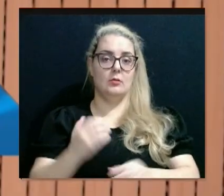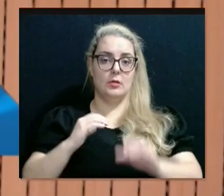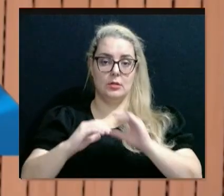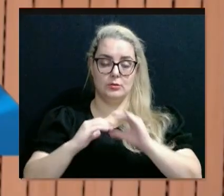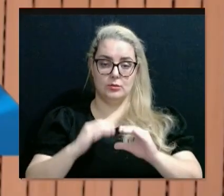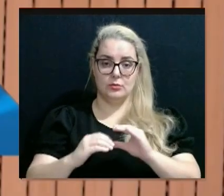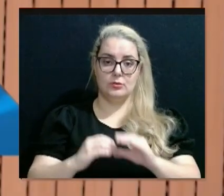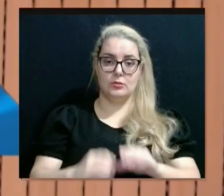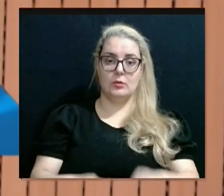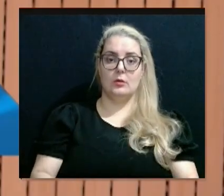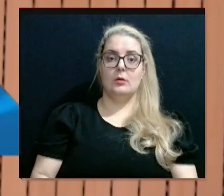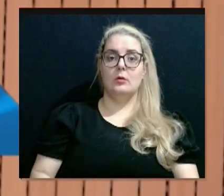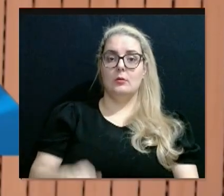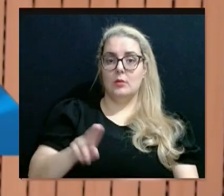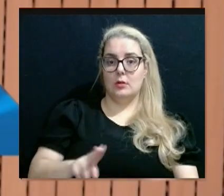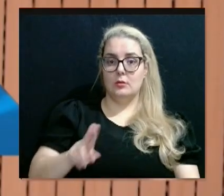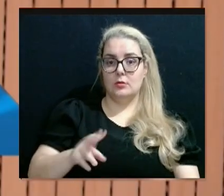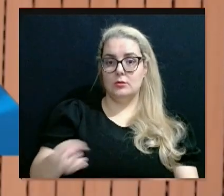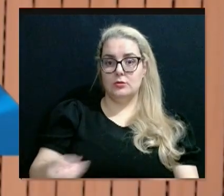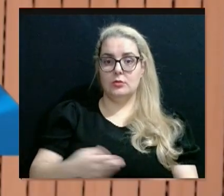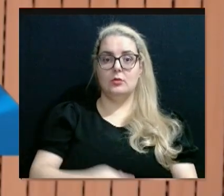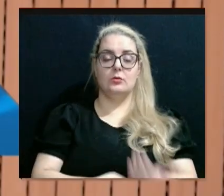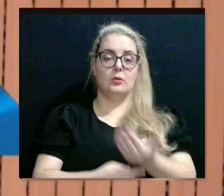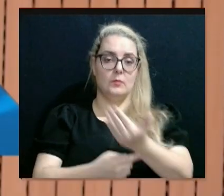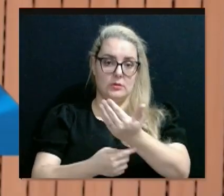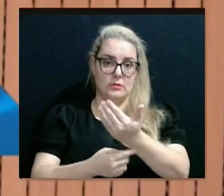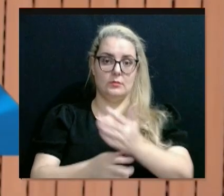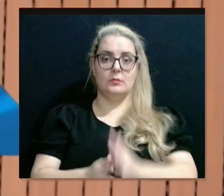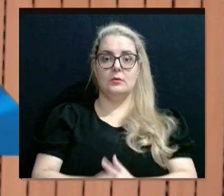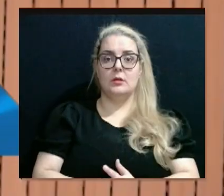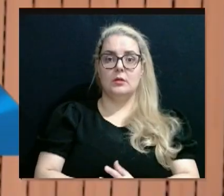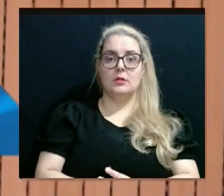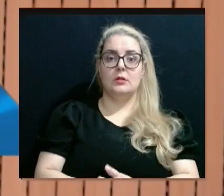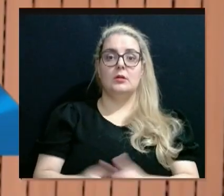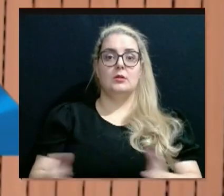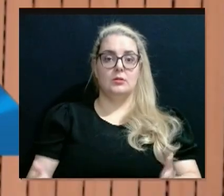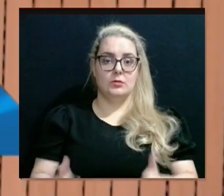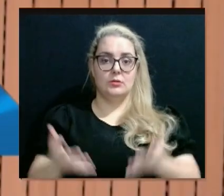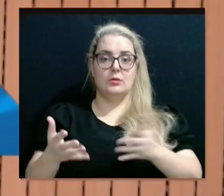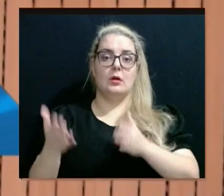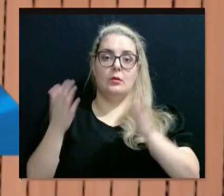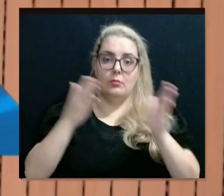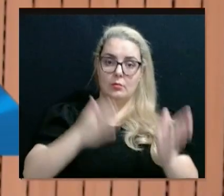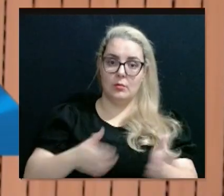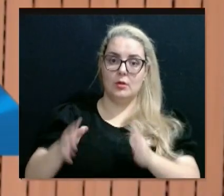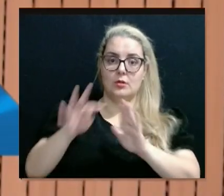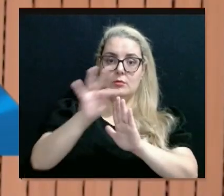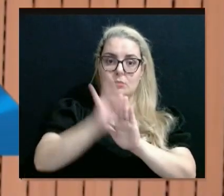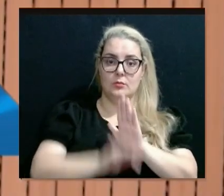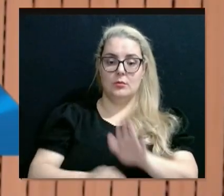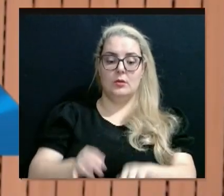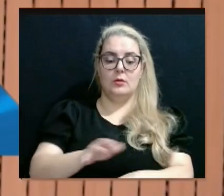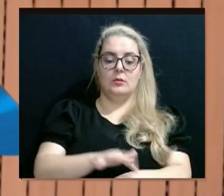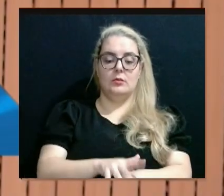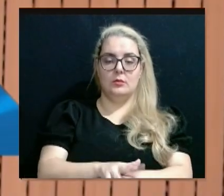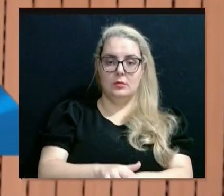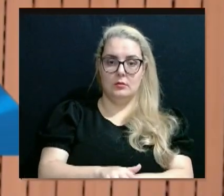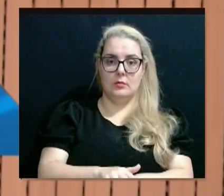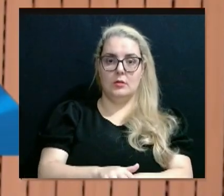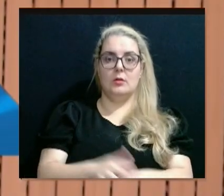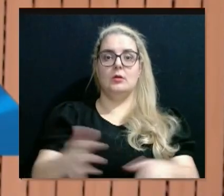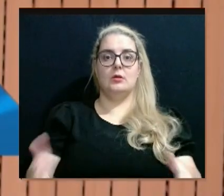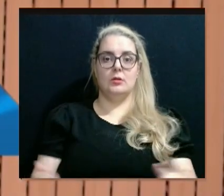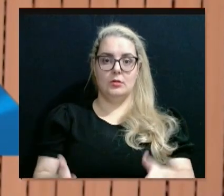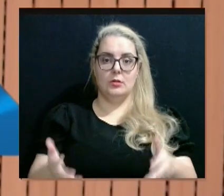pela aplicação de novas tecnologias, que incentivem a produção de textos em braille e que promovam